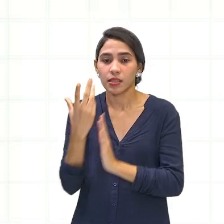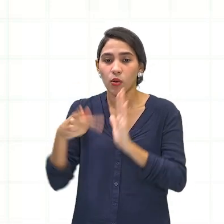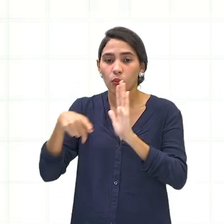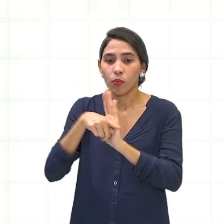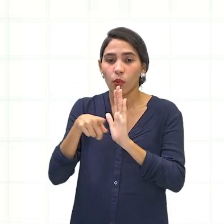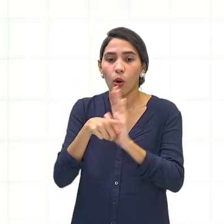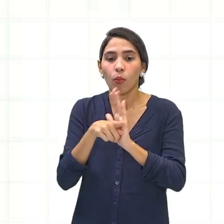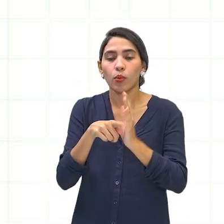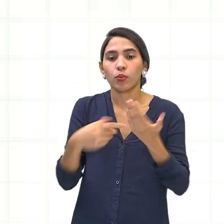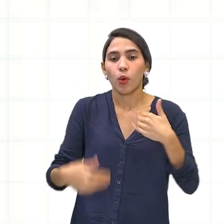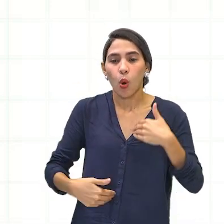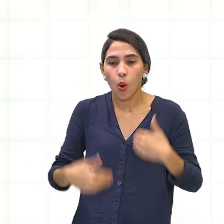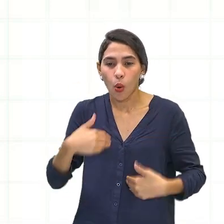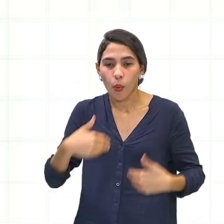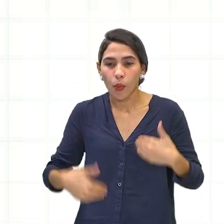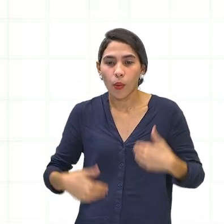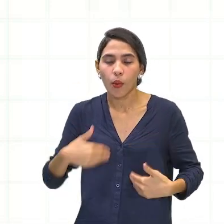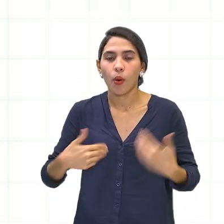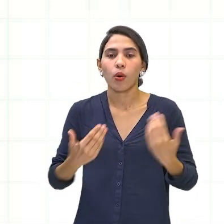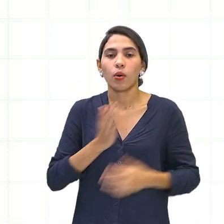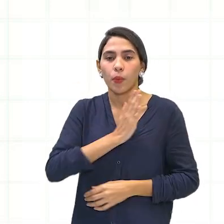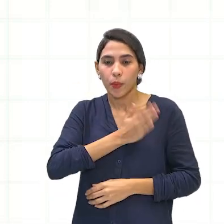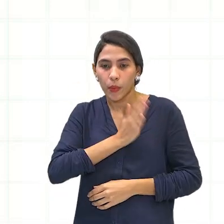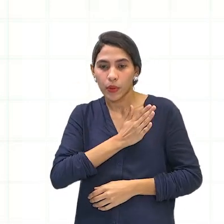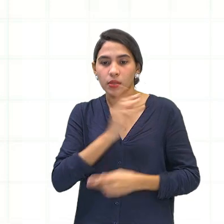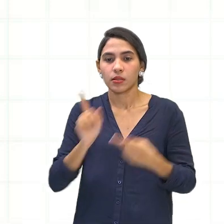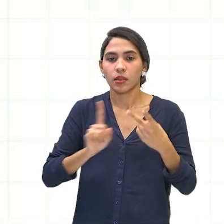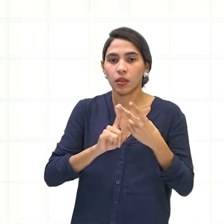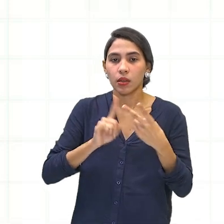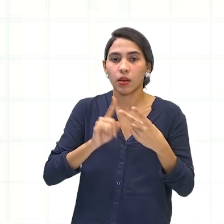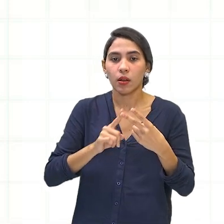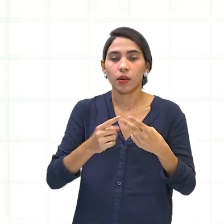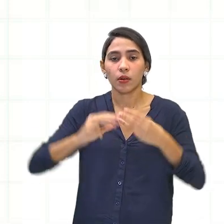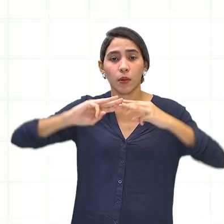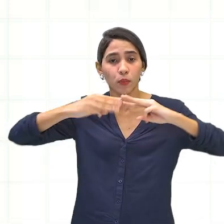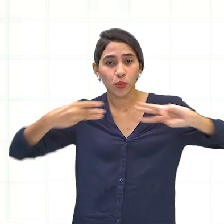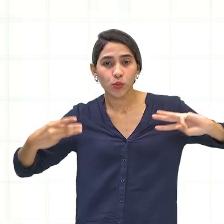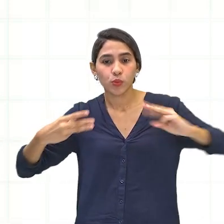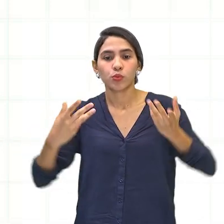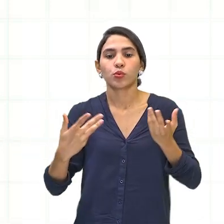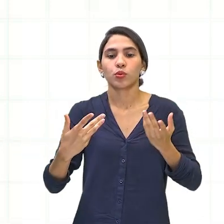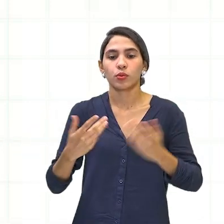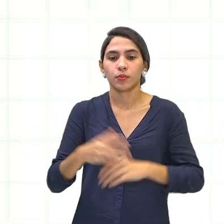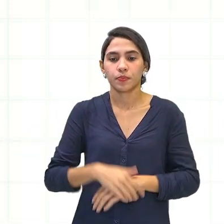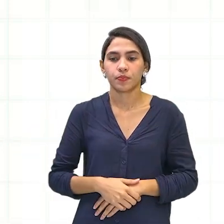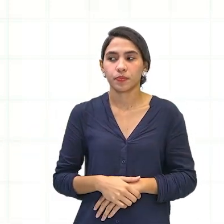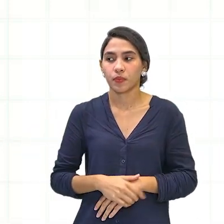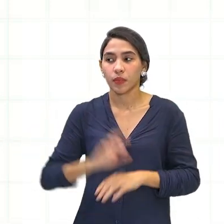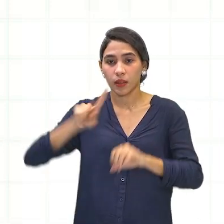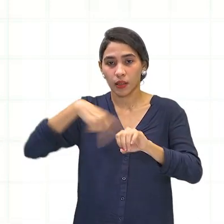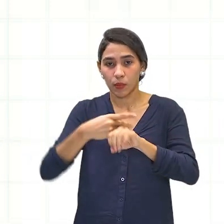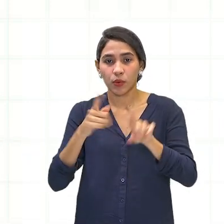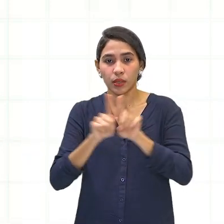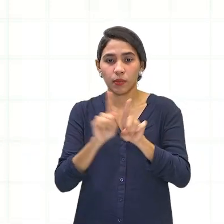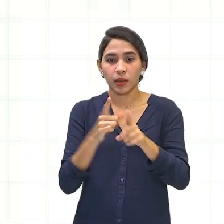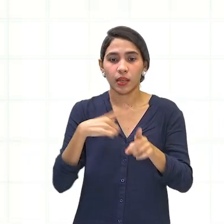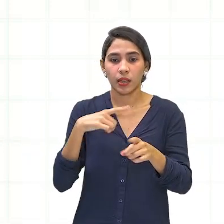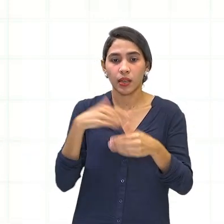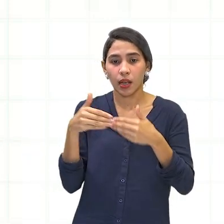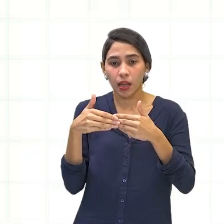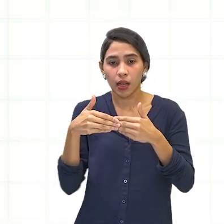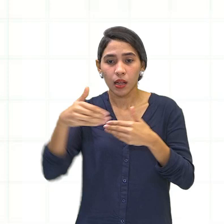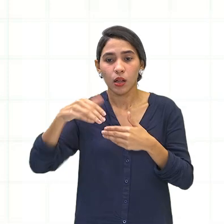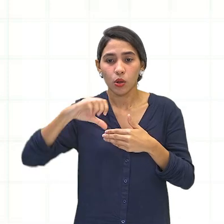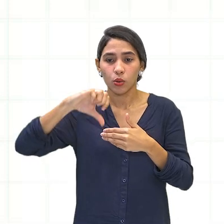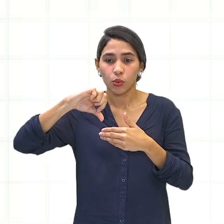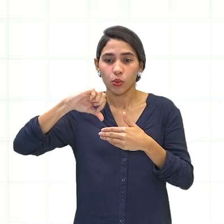desse indivíduo ali que está se formando, como o coração, os membros superiores e inferiores. Depois, a partir da 9ª